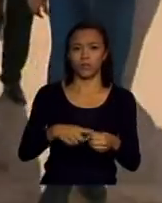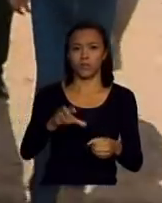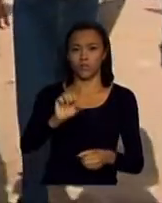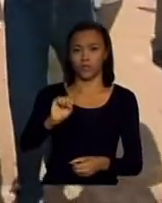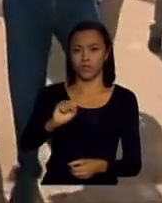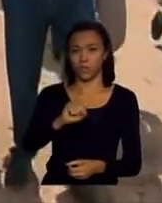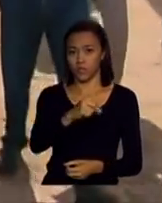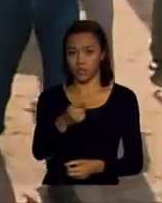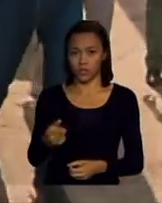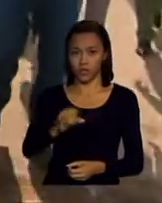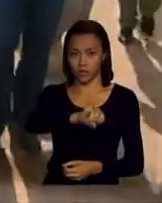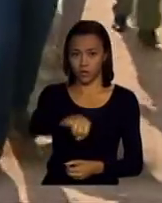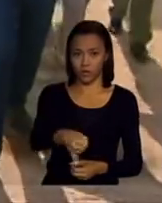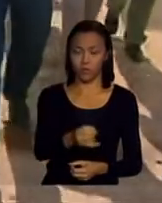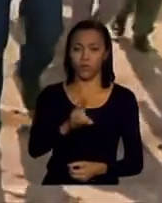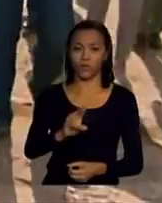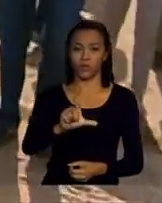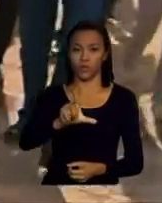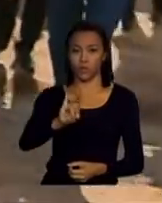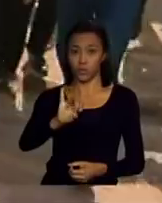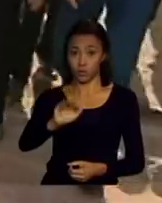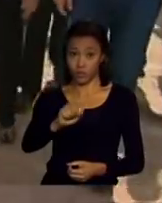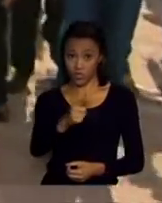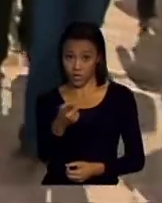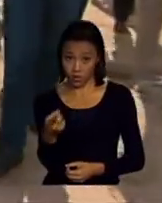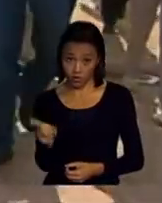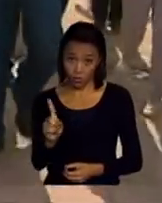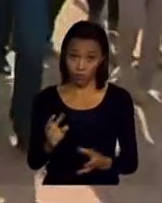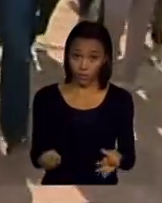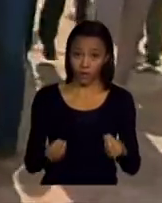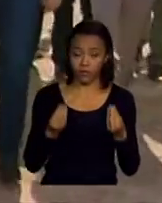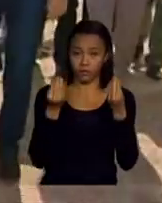as obras do sistema adutor Piaus.